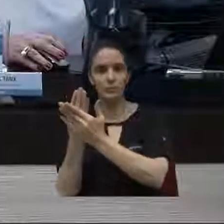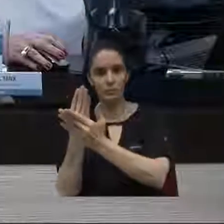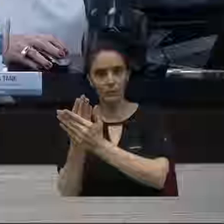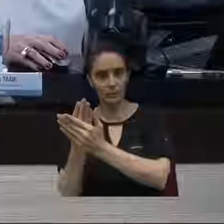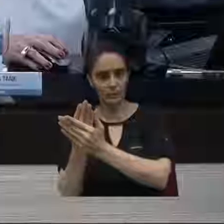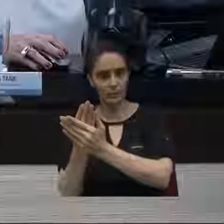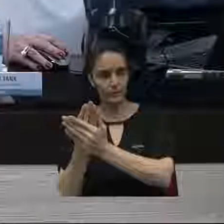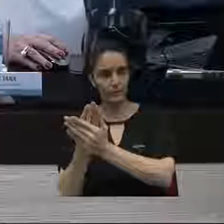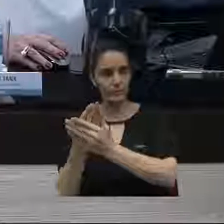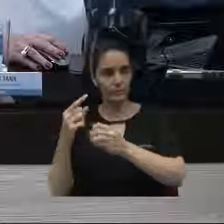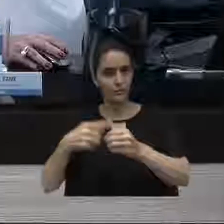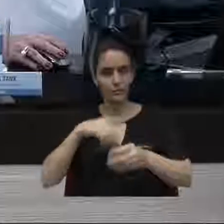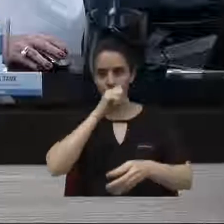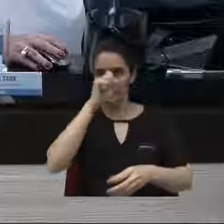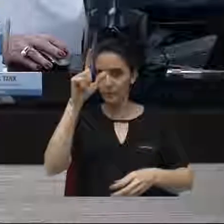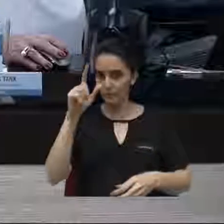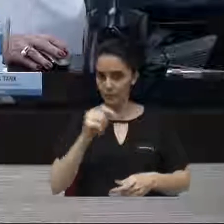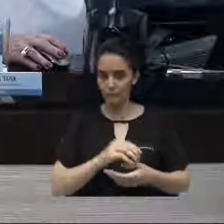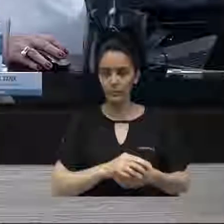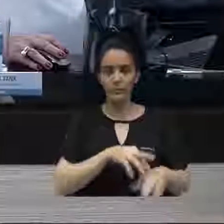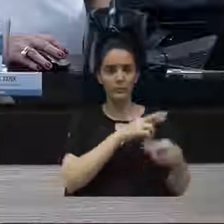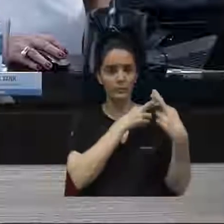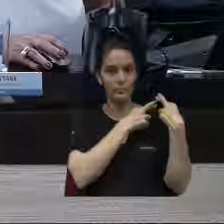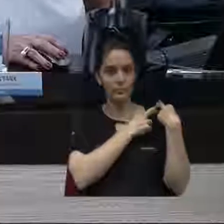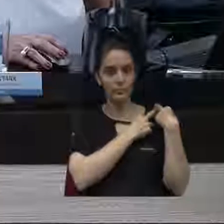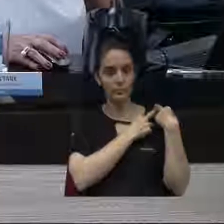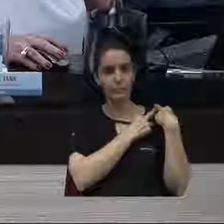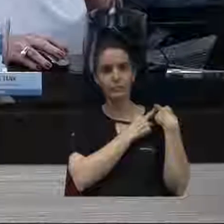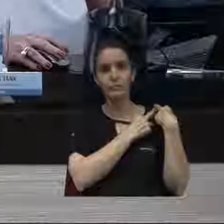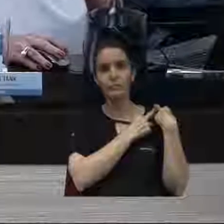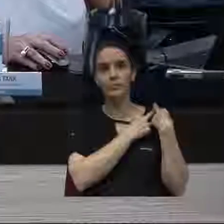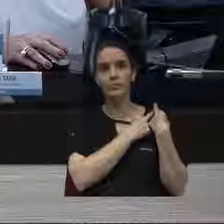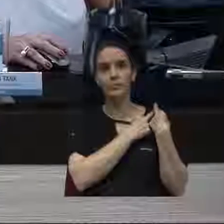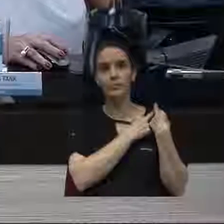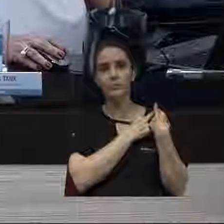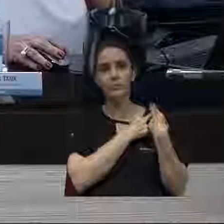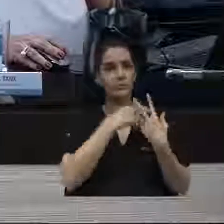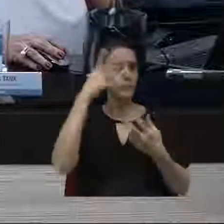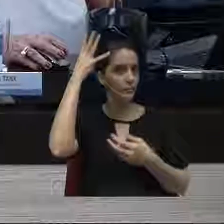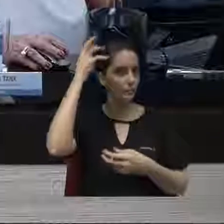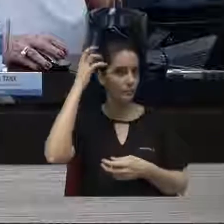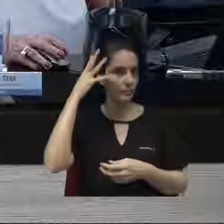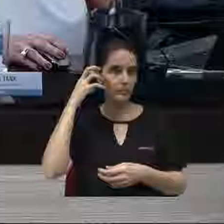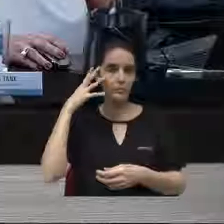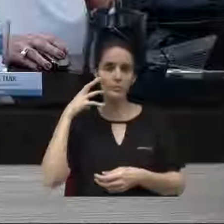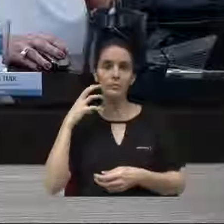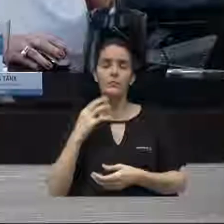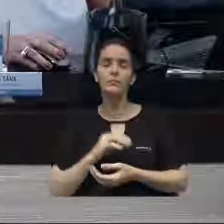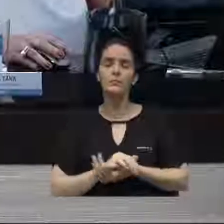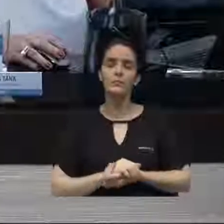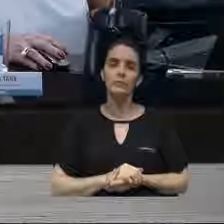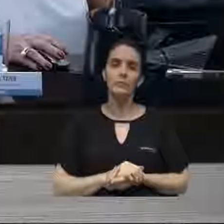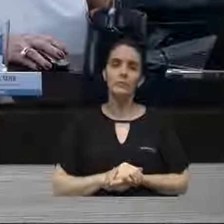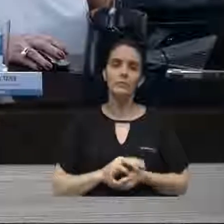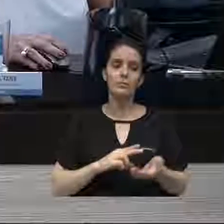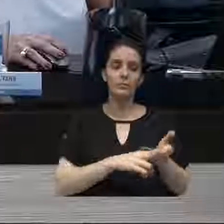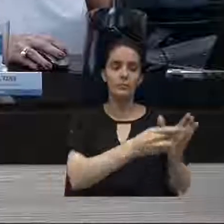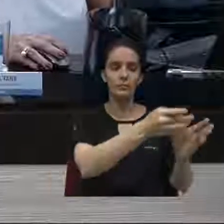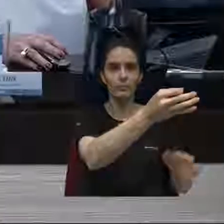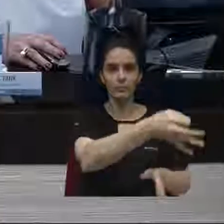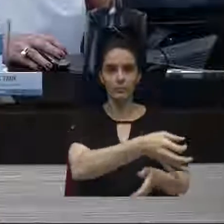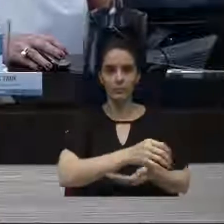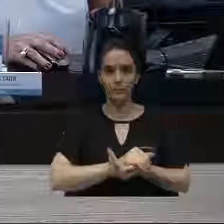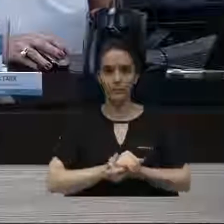município de Limeira, e dá outras providências. Autoria da vereadora Lucinês Aparecida Bogo. Encaminhe-se às